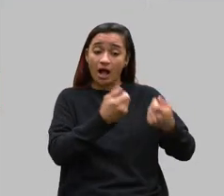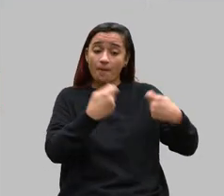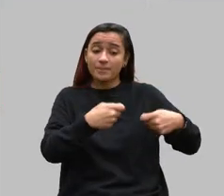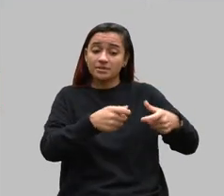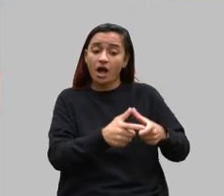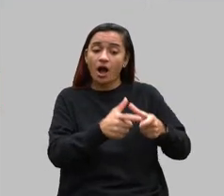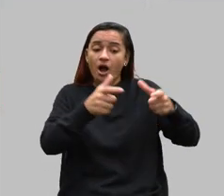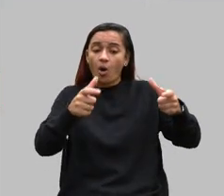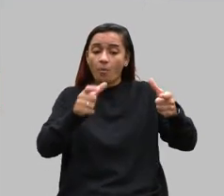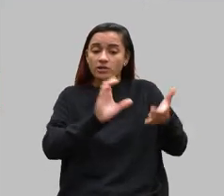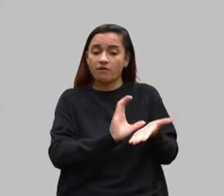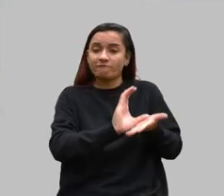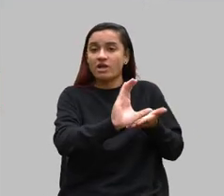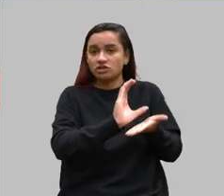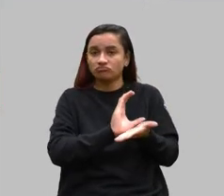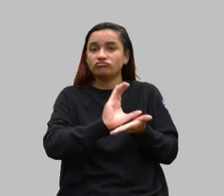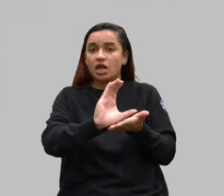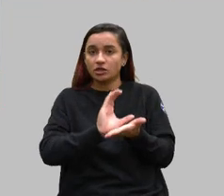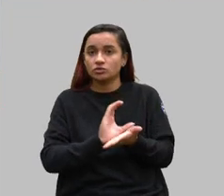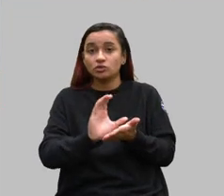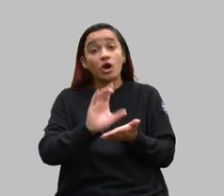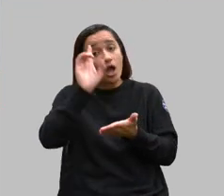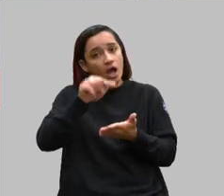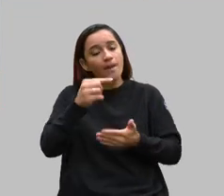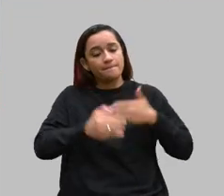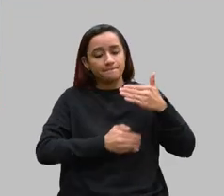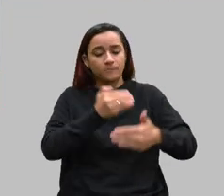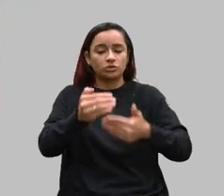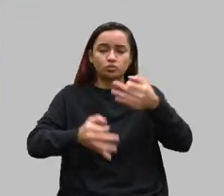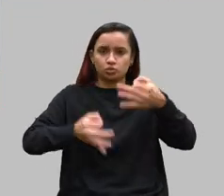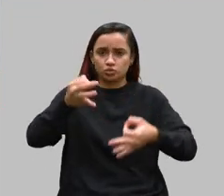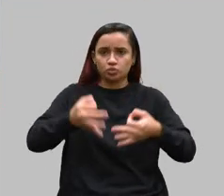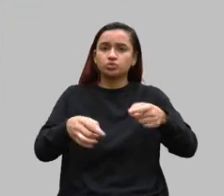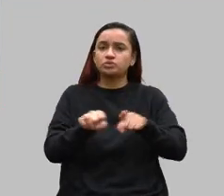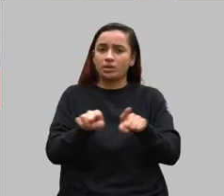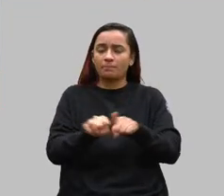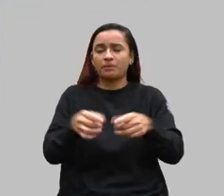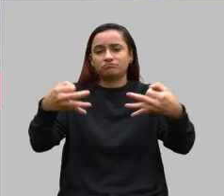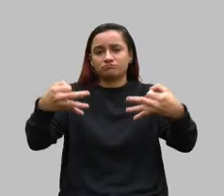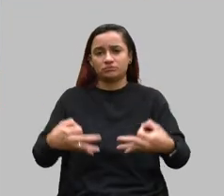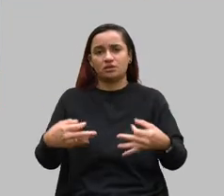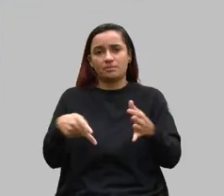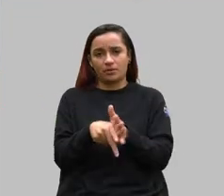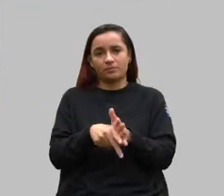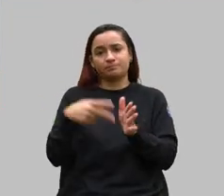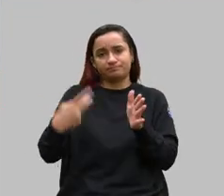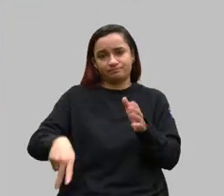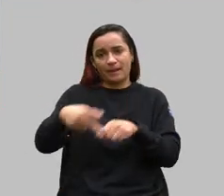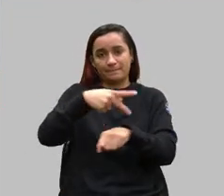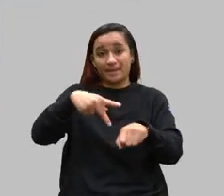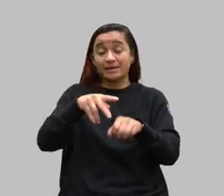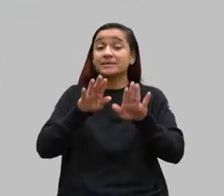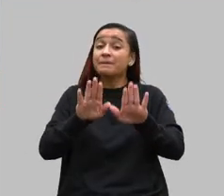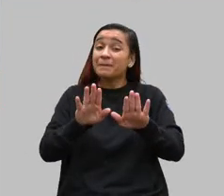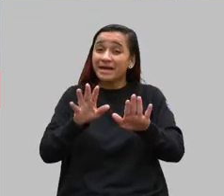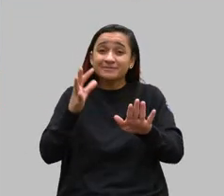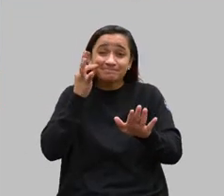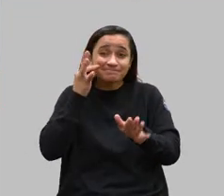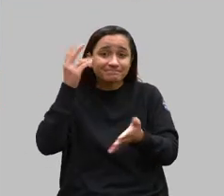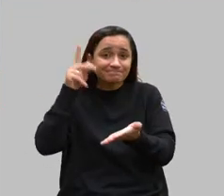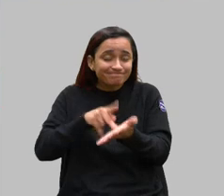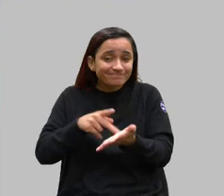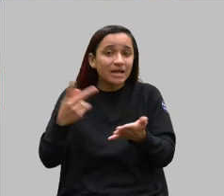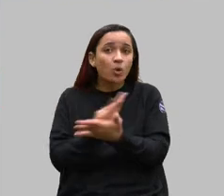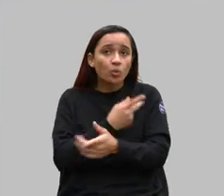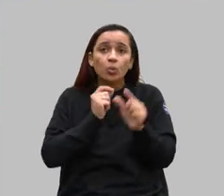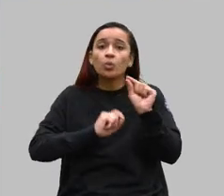realizado chega a ser um processo justo e adequado para o país porém o que vimos não foi isso confirmado pelo